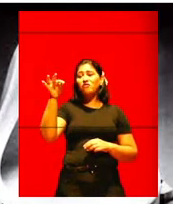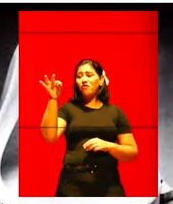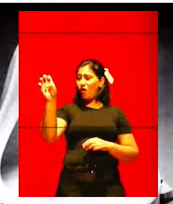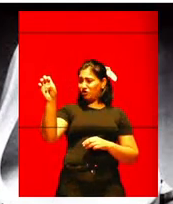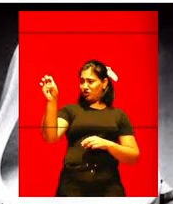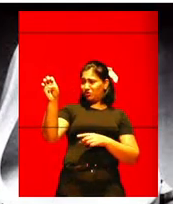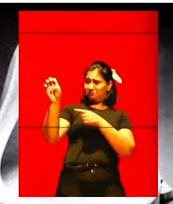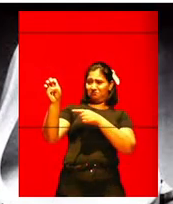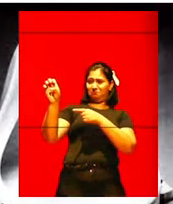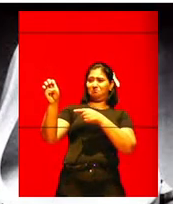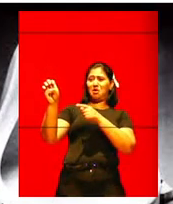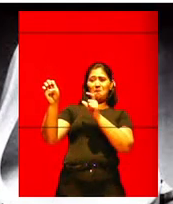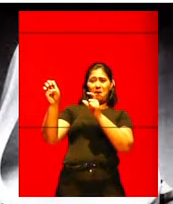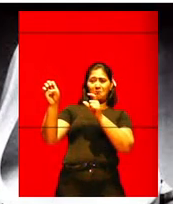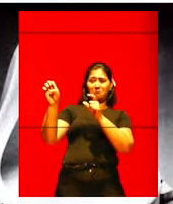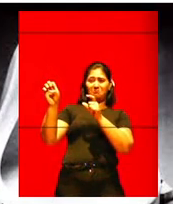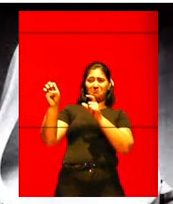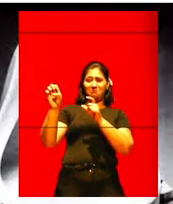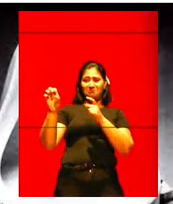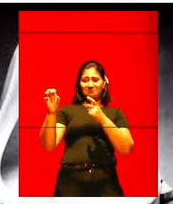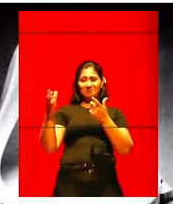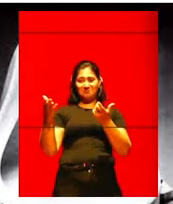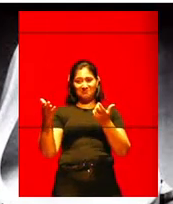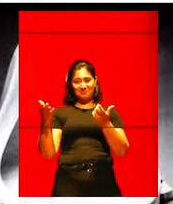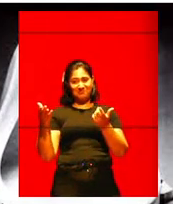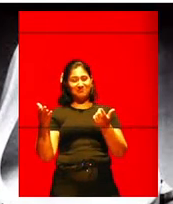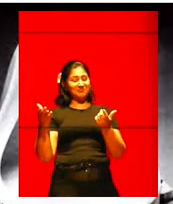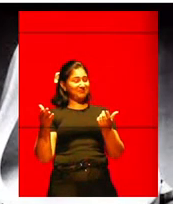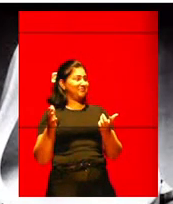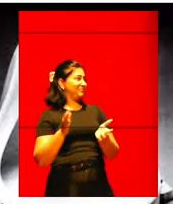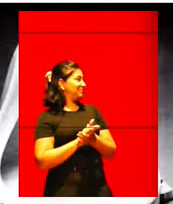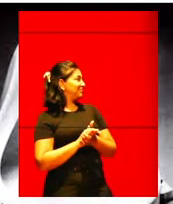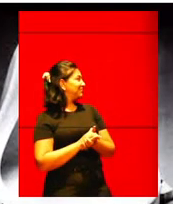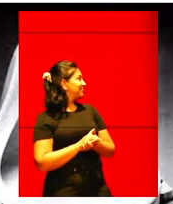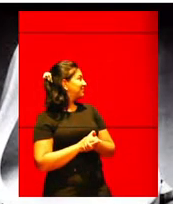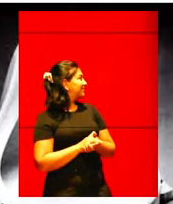vaso é uma fonte, tu senta e pensa. Entendeu?